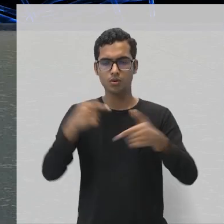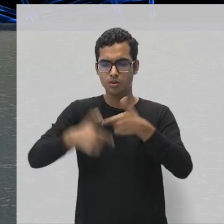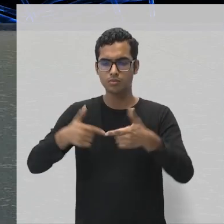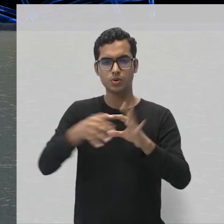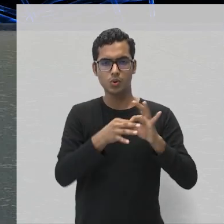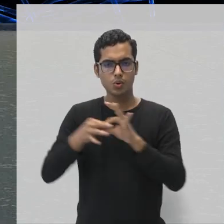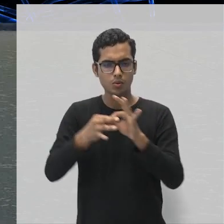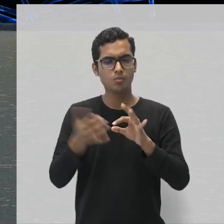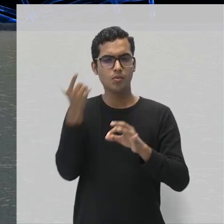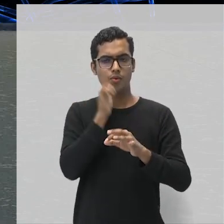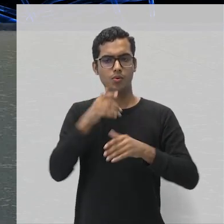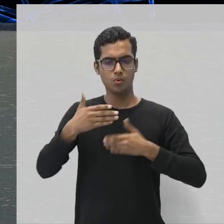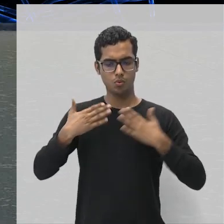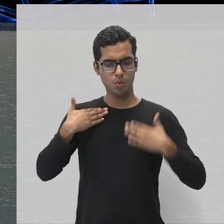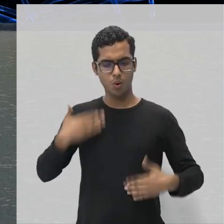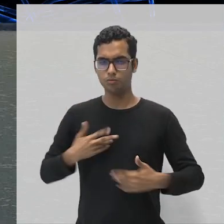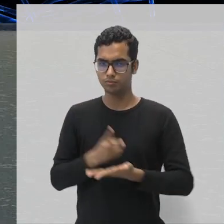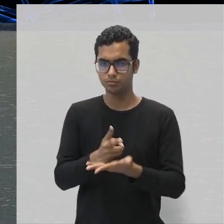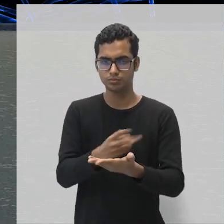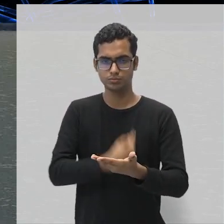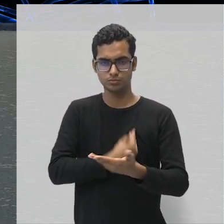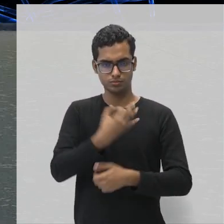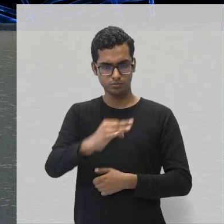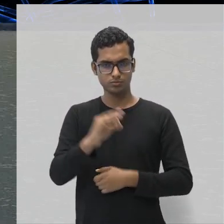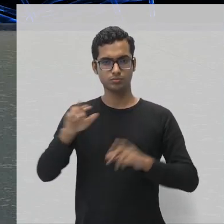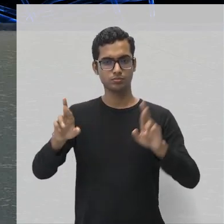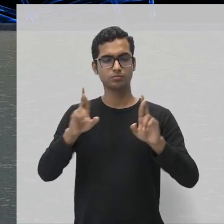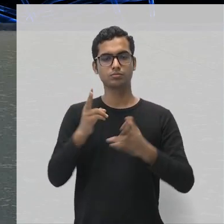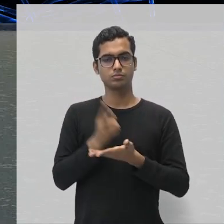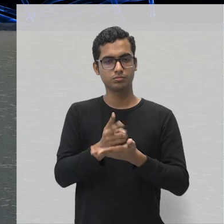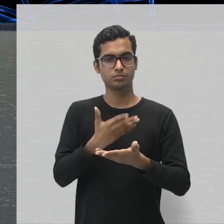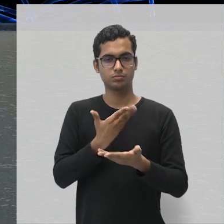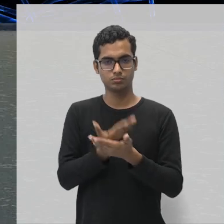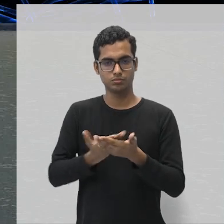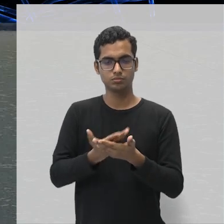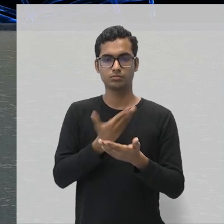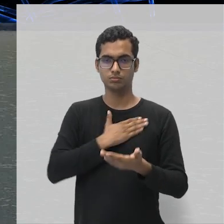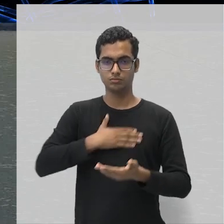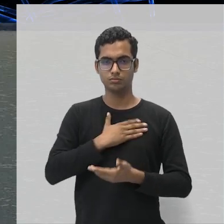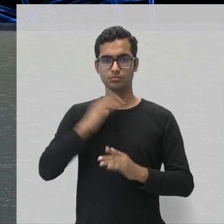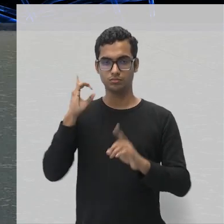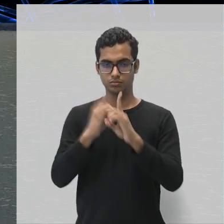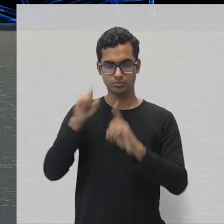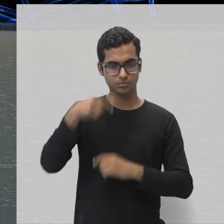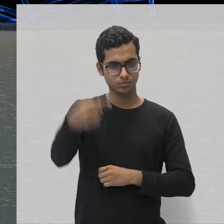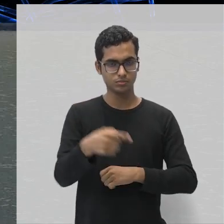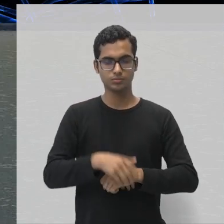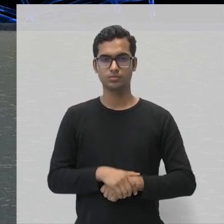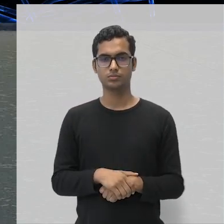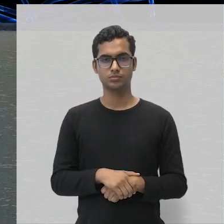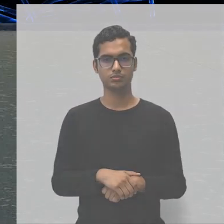o seu corpo funcionar. Espero que vocês tenham gostado da nossa aula de hoje e até a próxima.